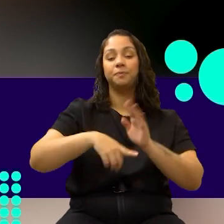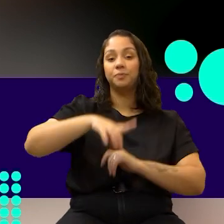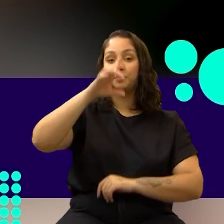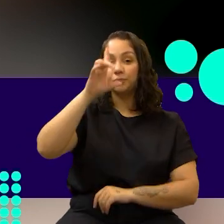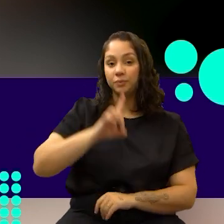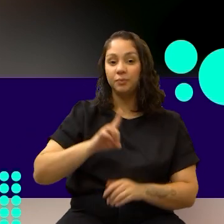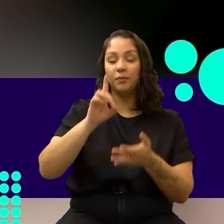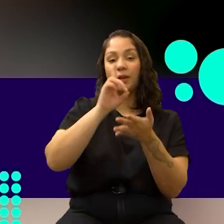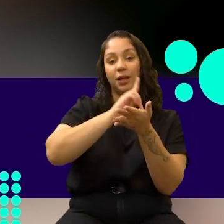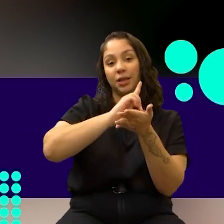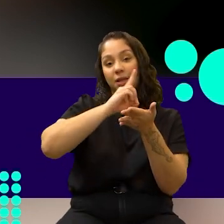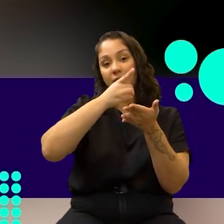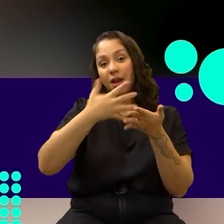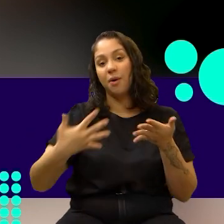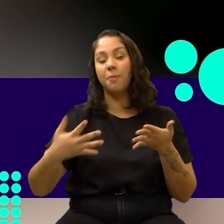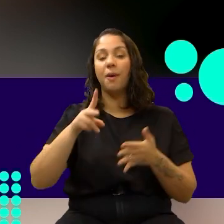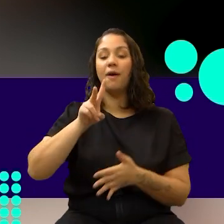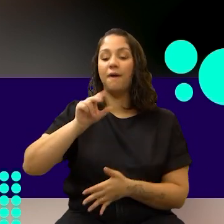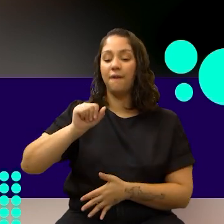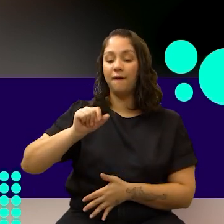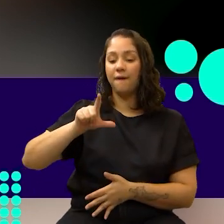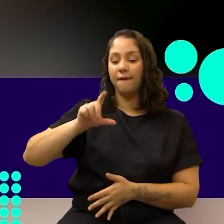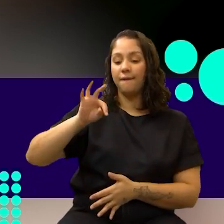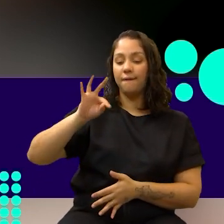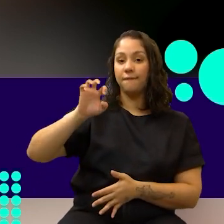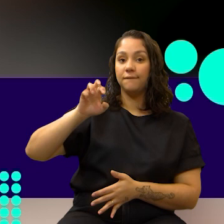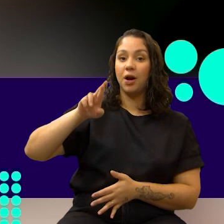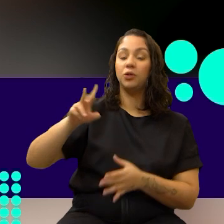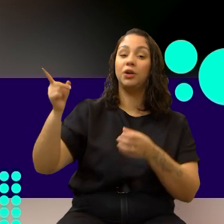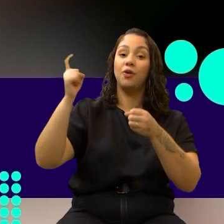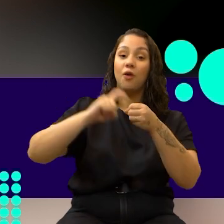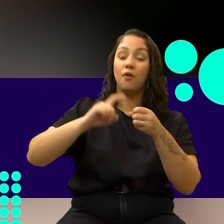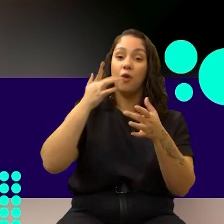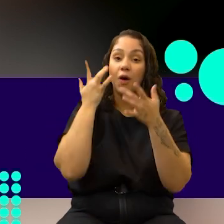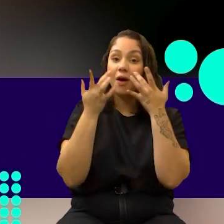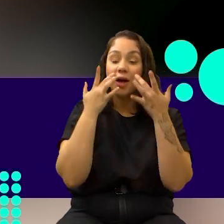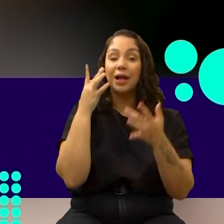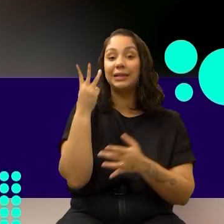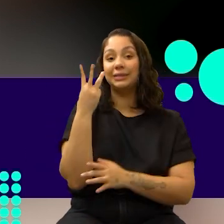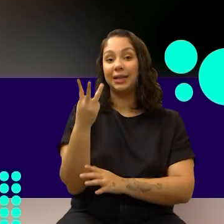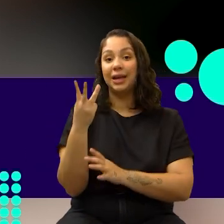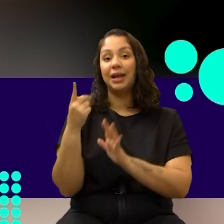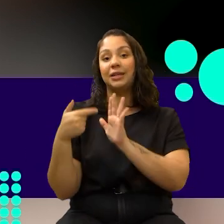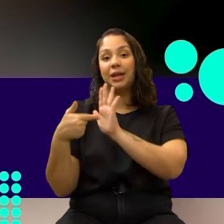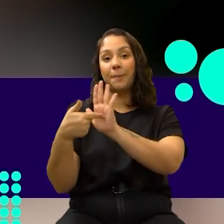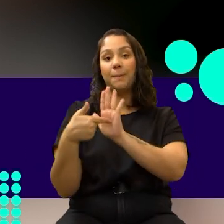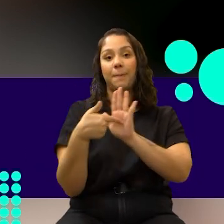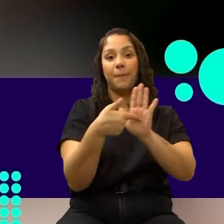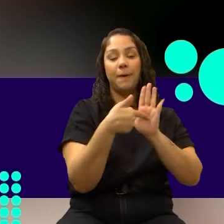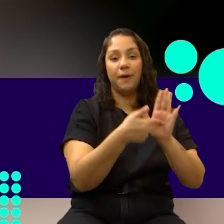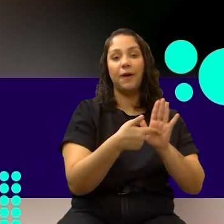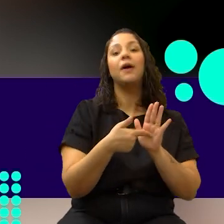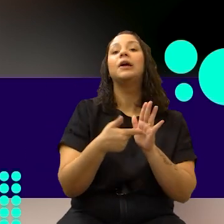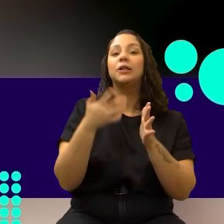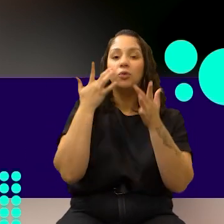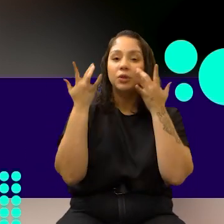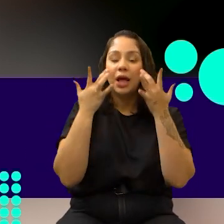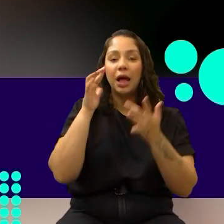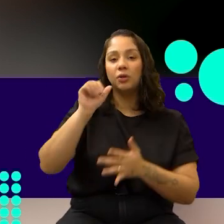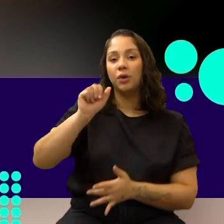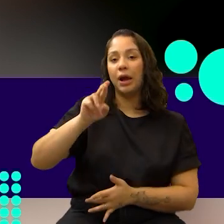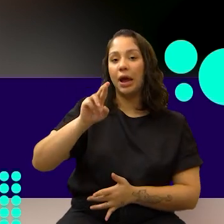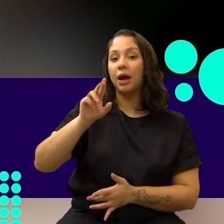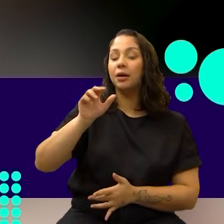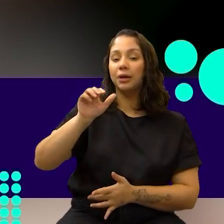Com concepção artística do diretor e dramaturgo Walter Riss, o espetáculo está de volta à cidade em três sessões.